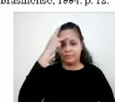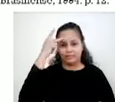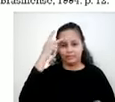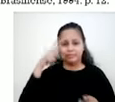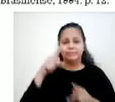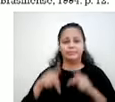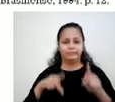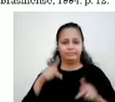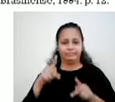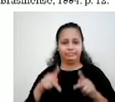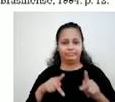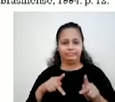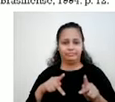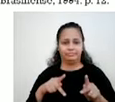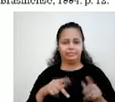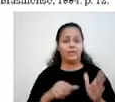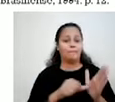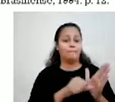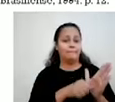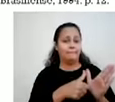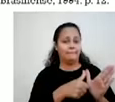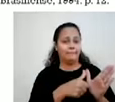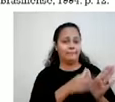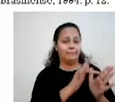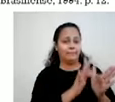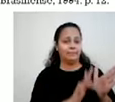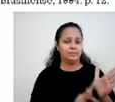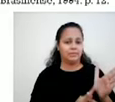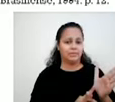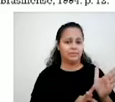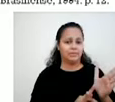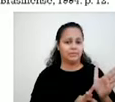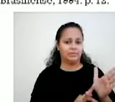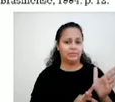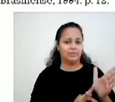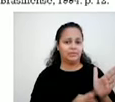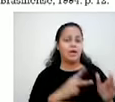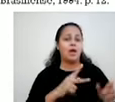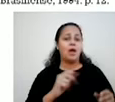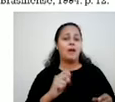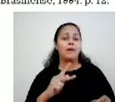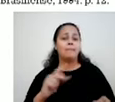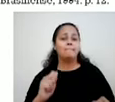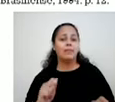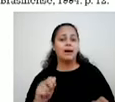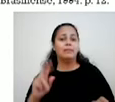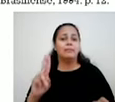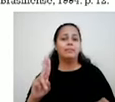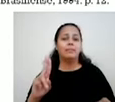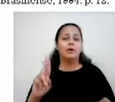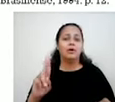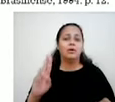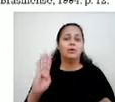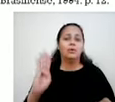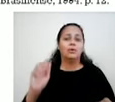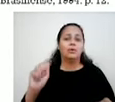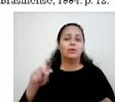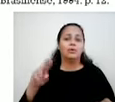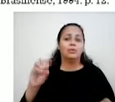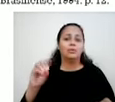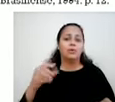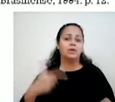envolvidos. Então vamos lá, primeiro relato, né? Enquanto Urbano II, lembrando, Urbano II foi o